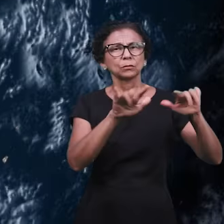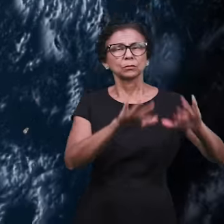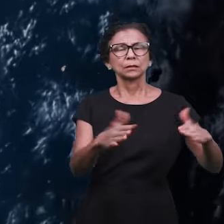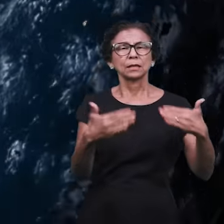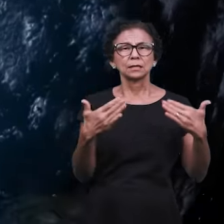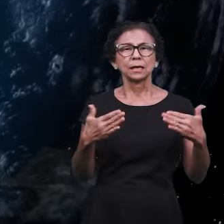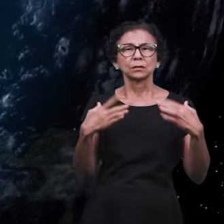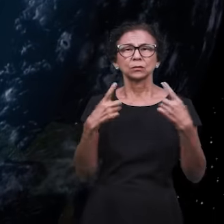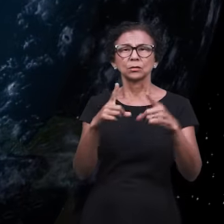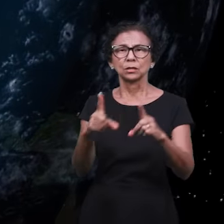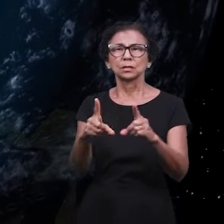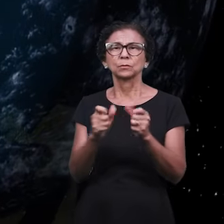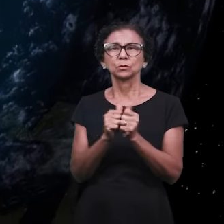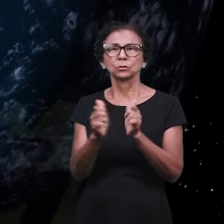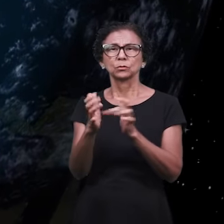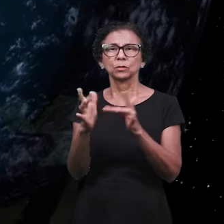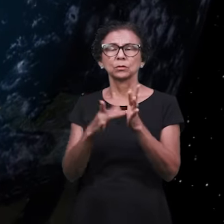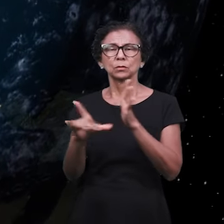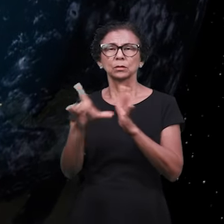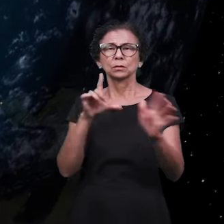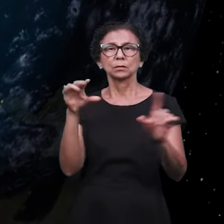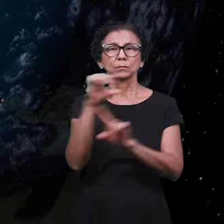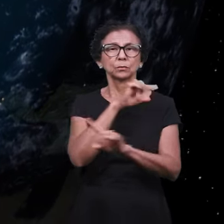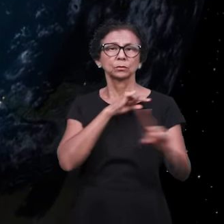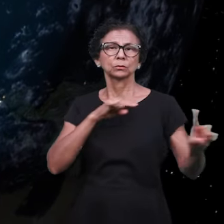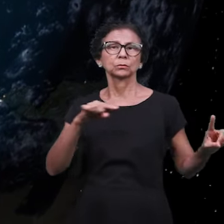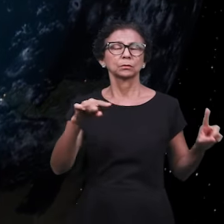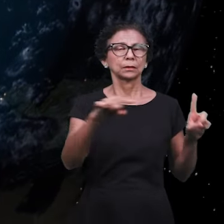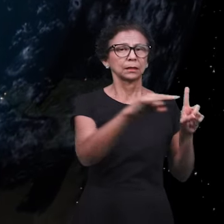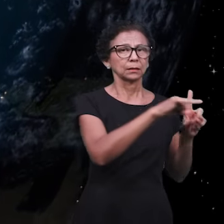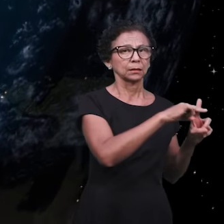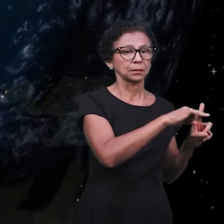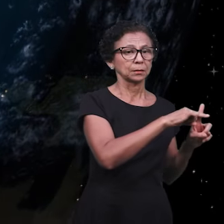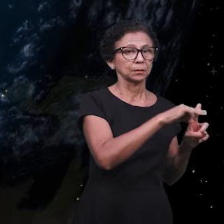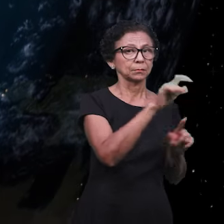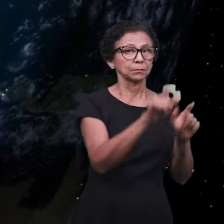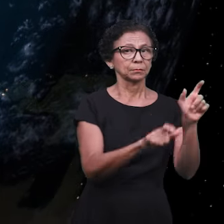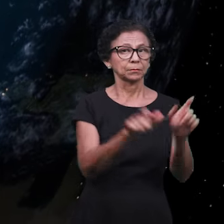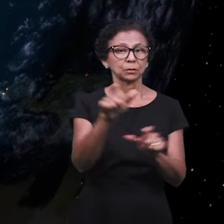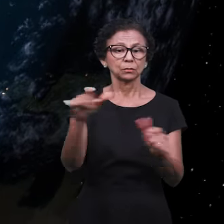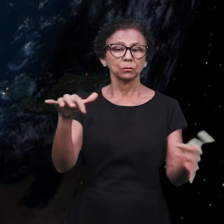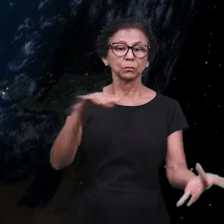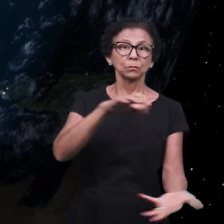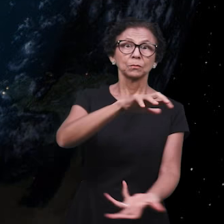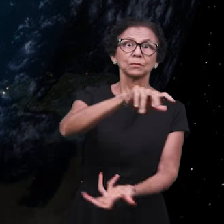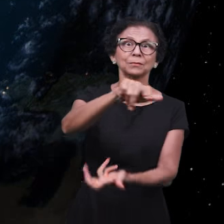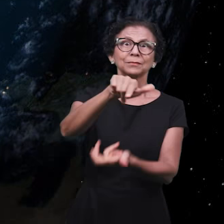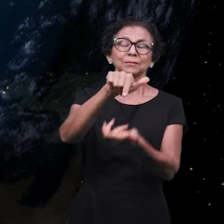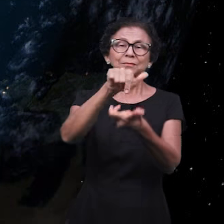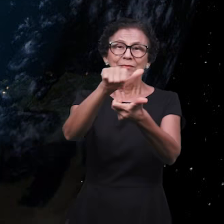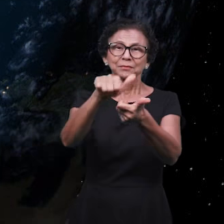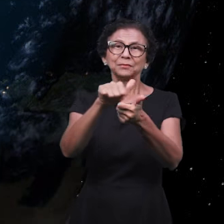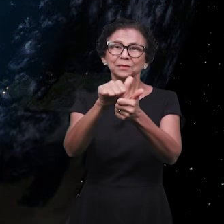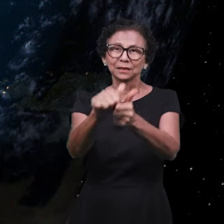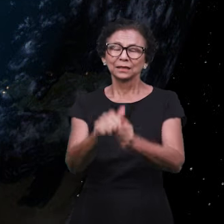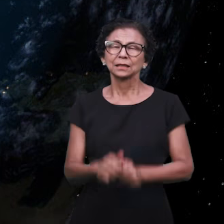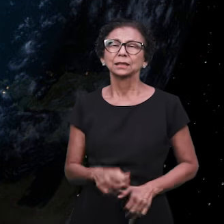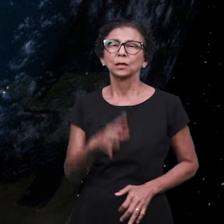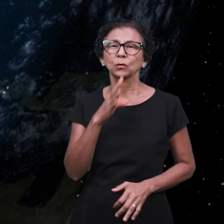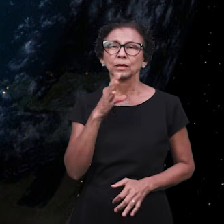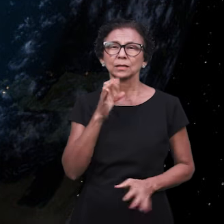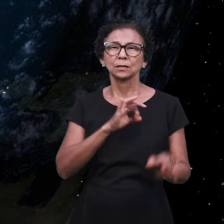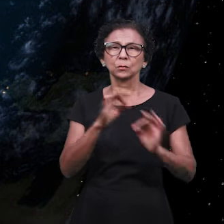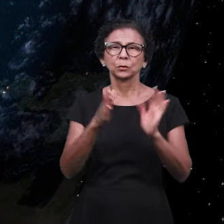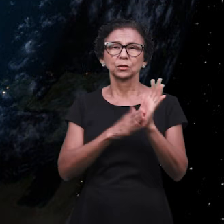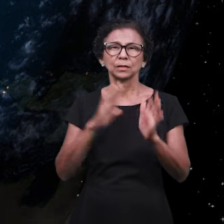Senhor Jesus na véspera de sua morte na cruz do Calvário. Pessoas de todas as partes do mundo têm sido